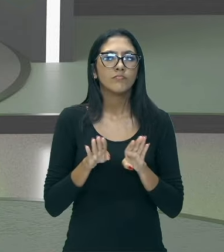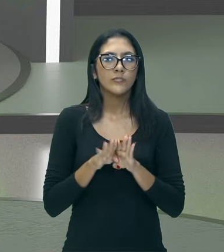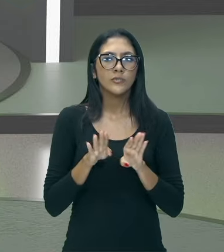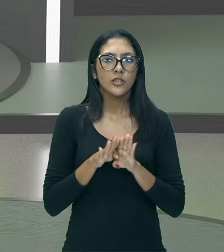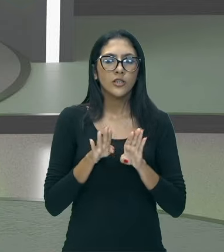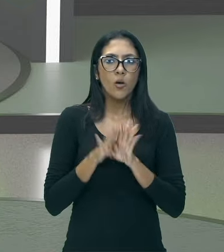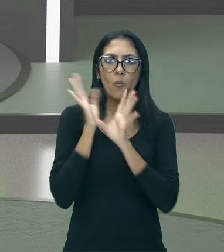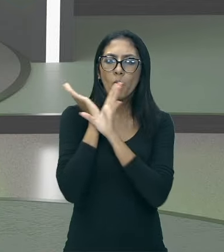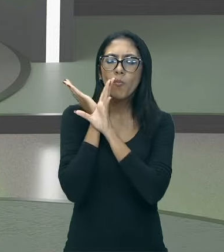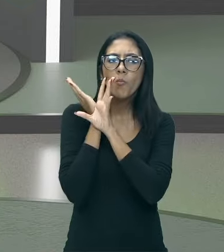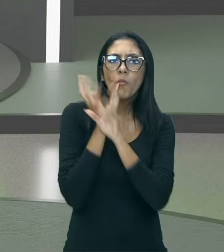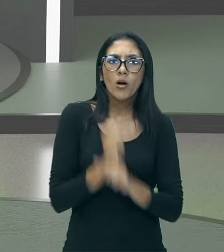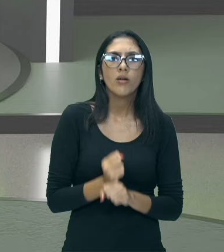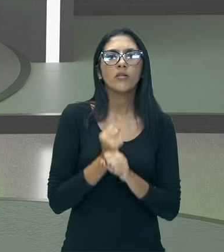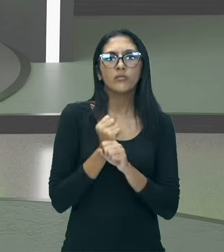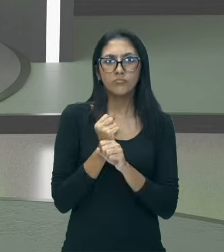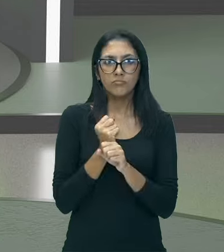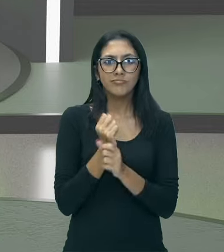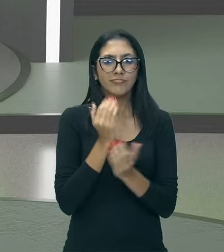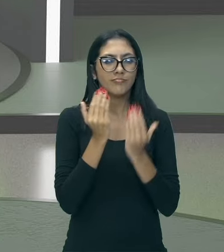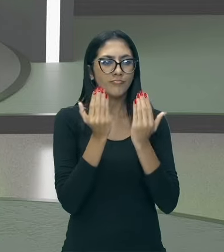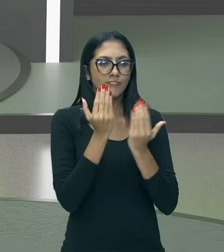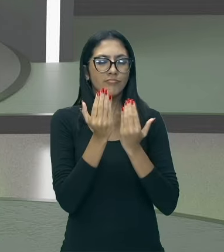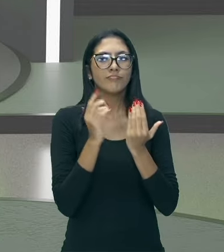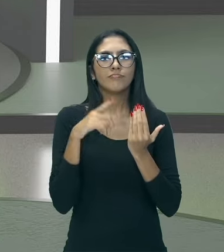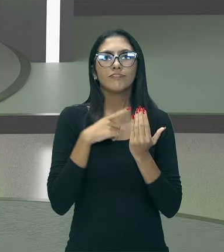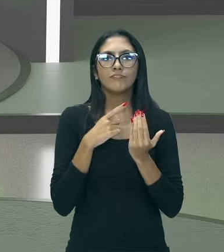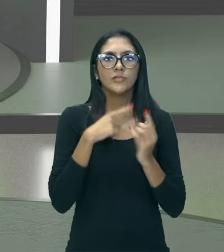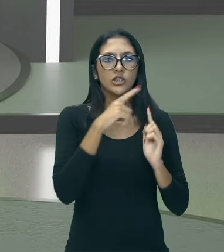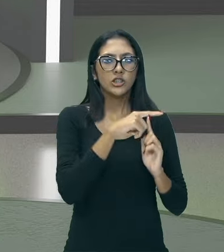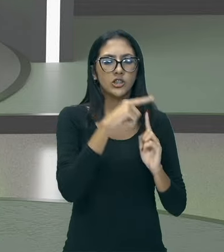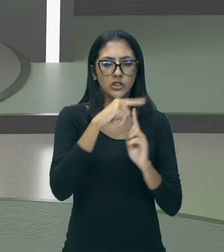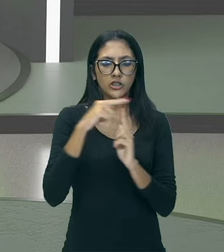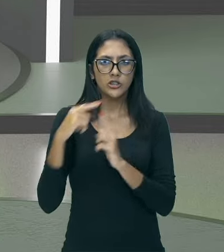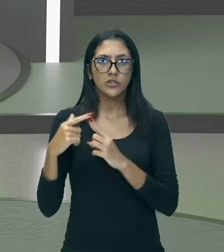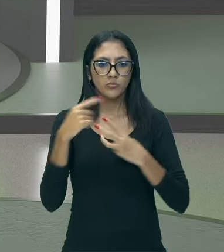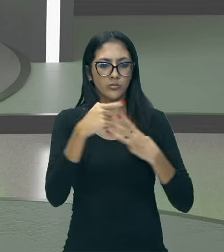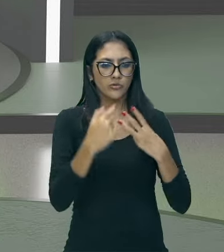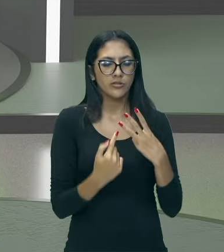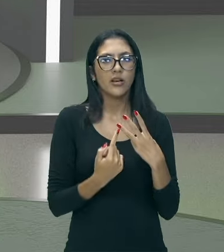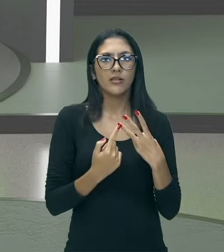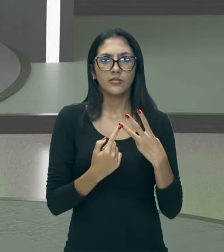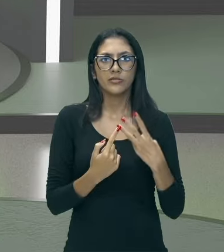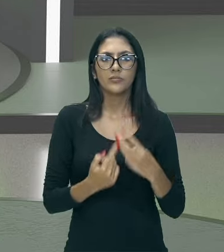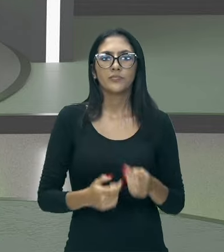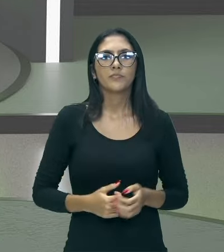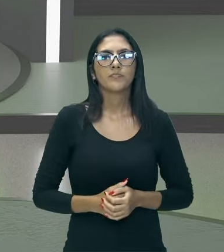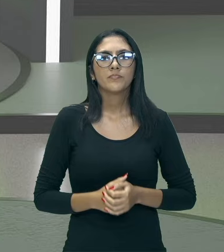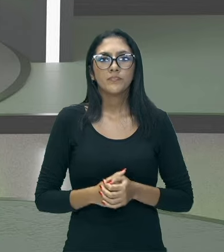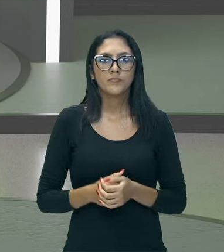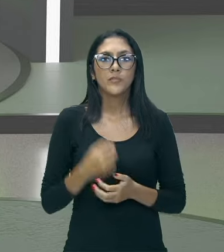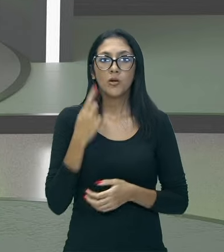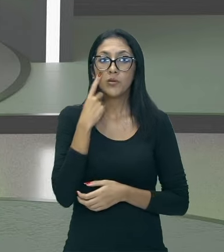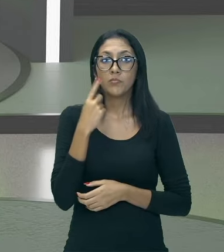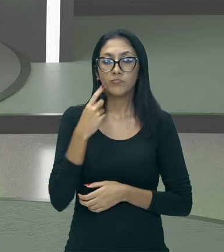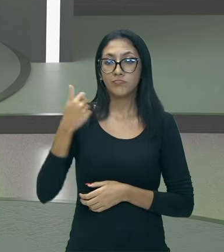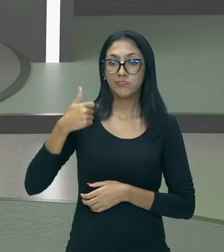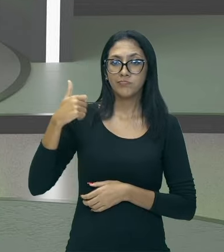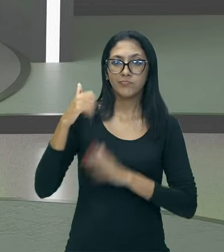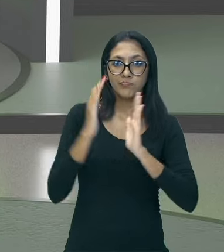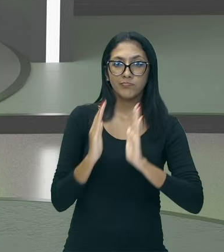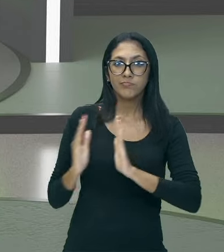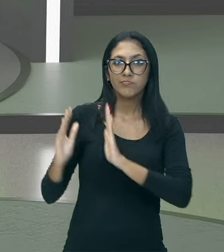dessa diferença, dessas misturas ou dessas dispersões, tá bom? Então, na figura 1,